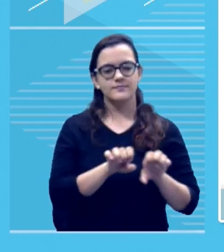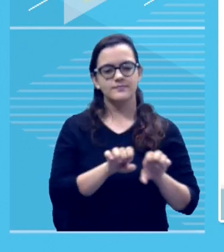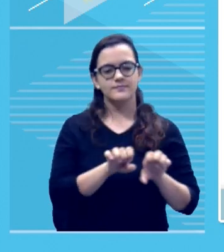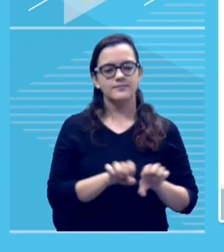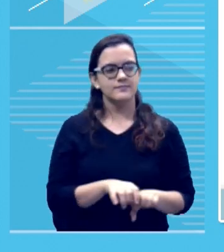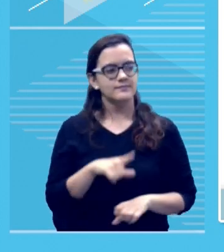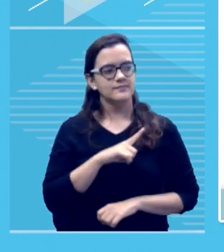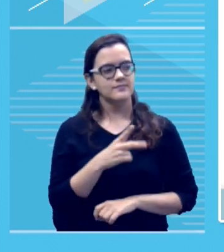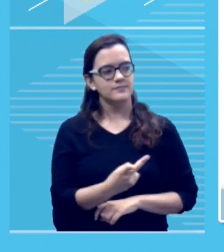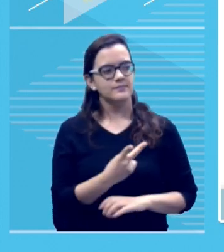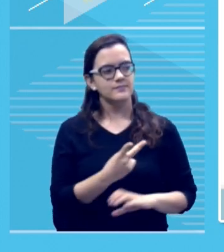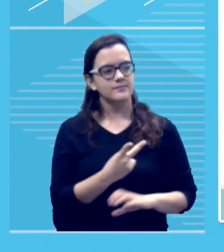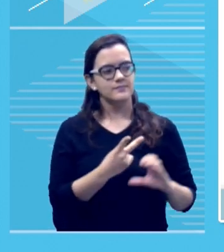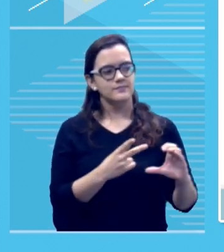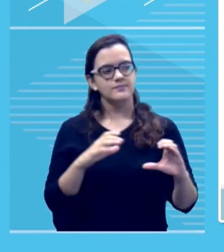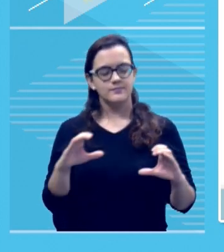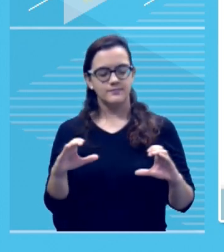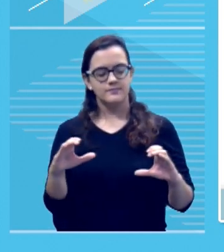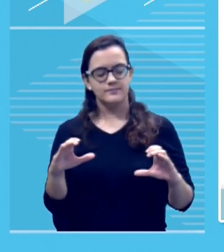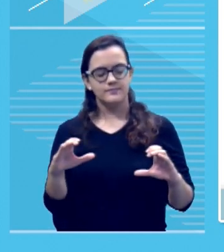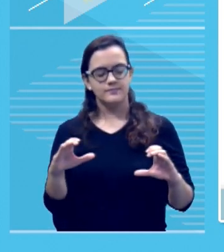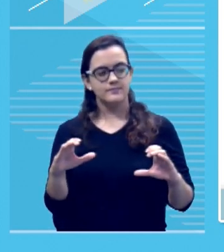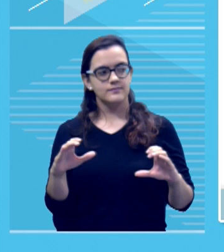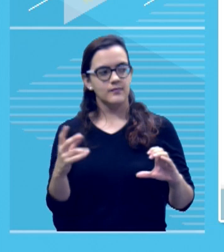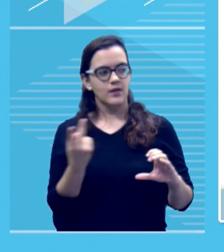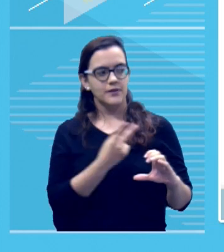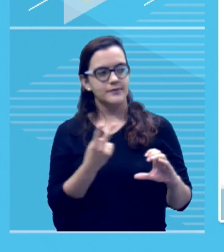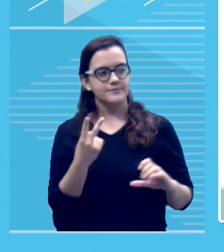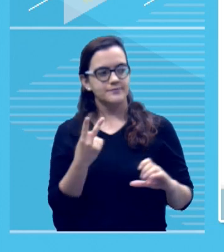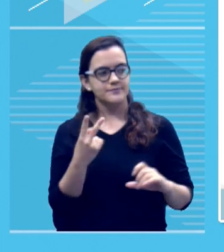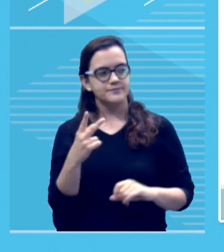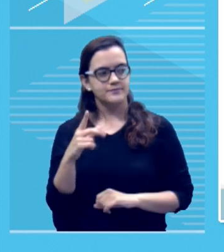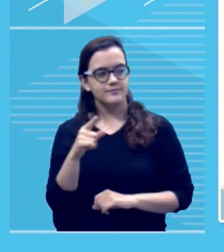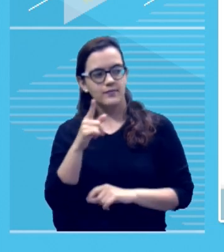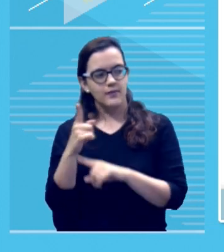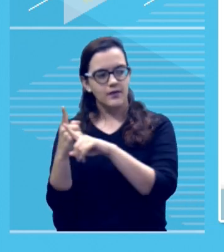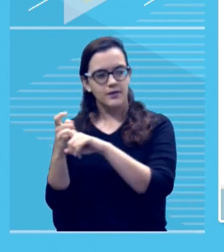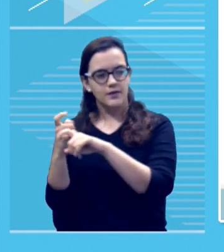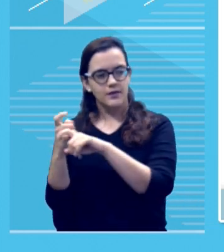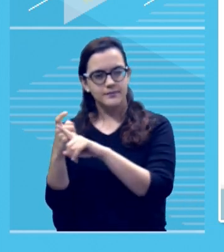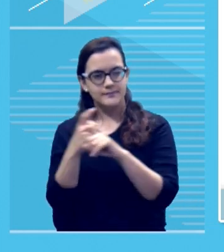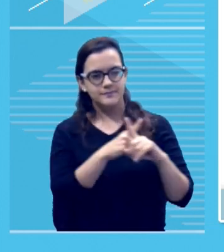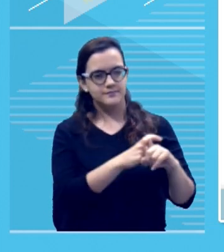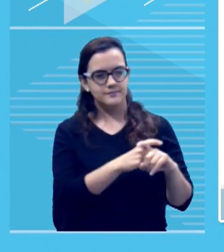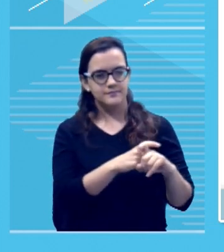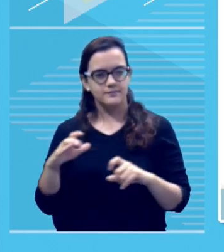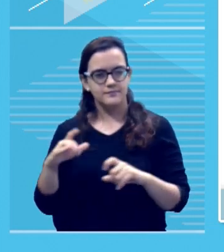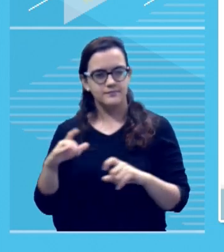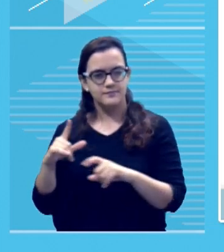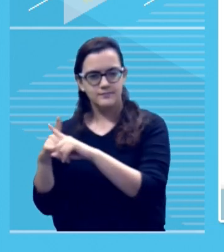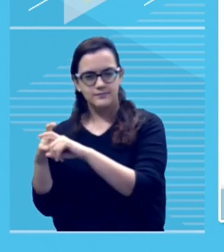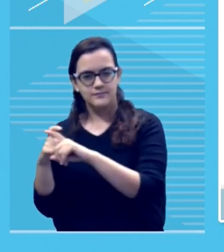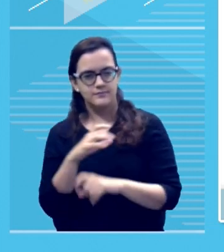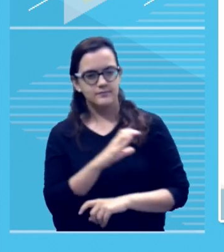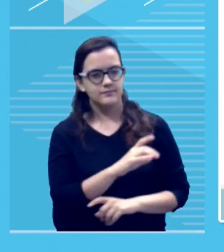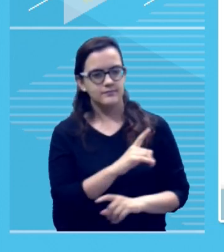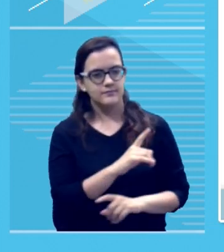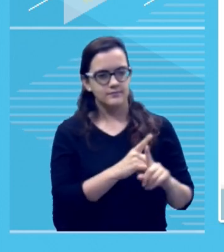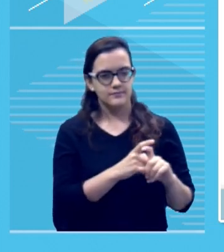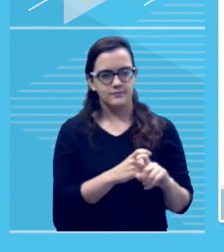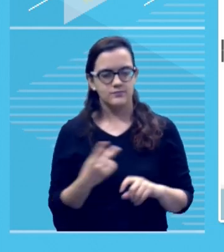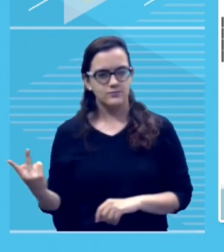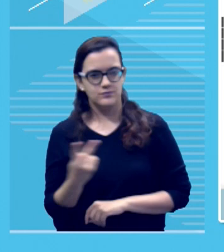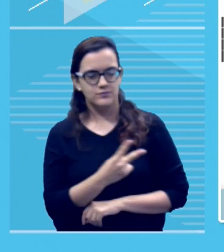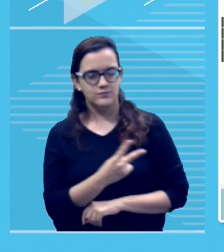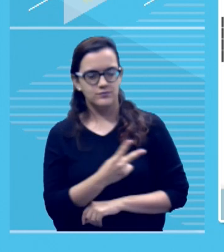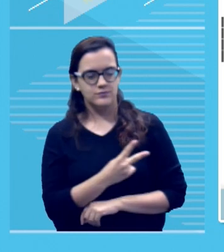carbonos assimétricos. Olha aí, eu completei com hidrogênio. Onde estão os asteriscos ali são dois carbonos assimétricos. Então, se eu